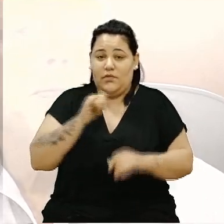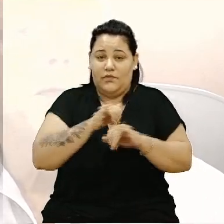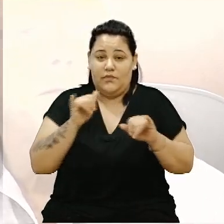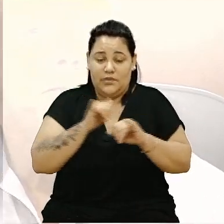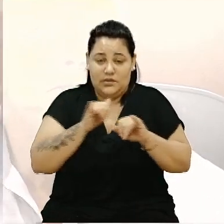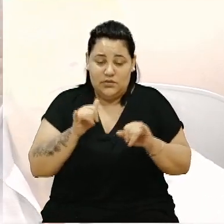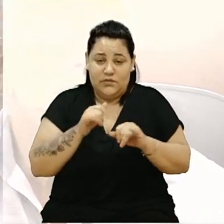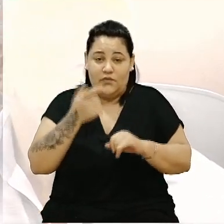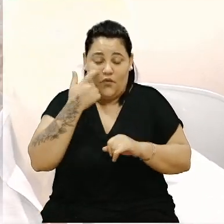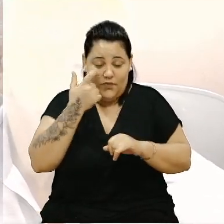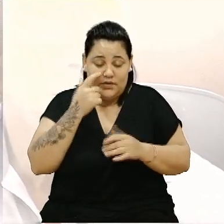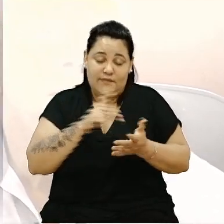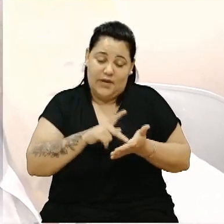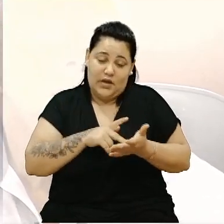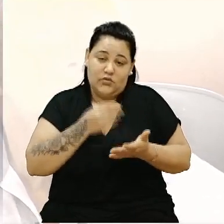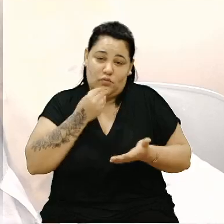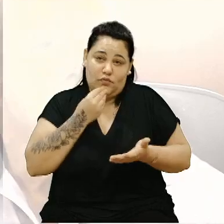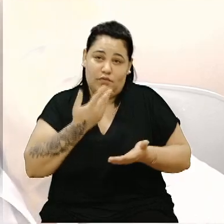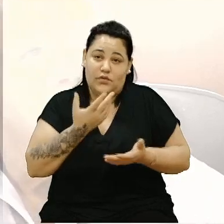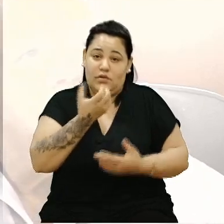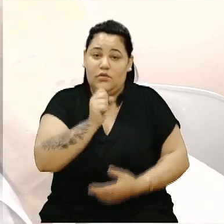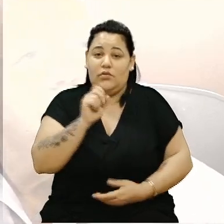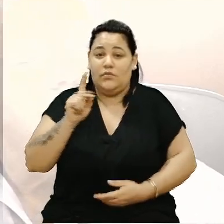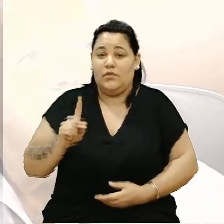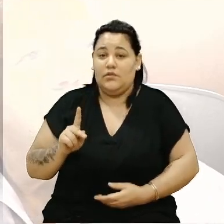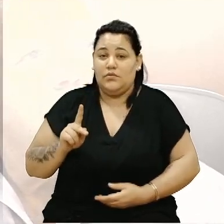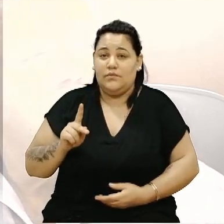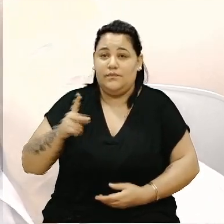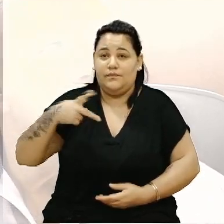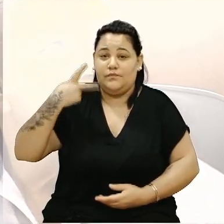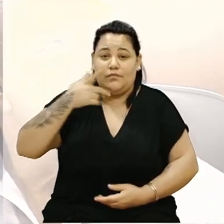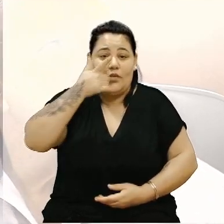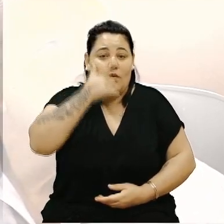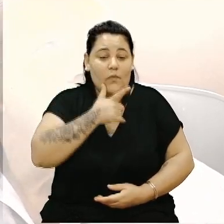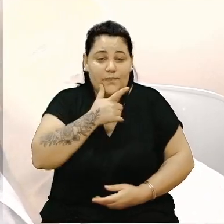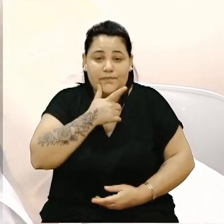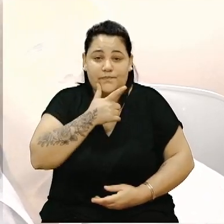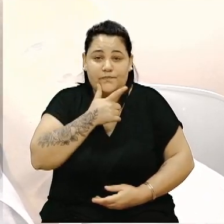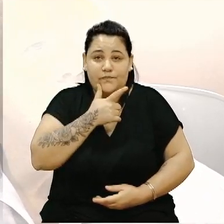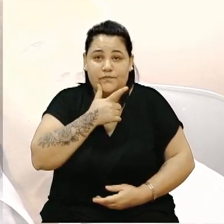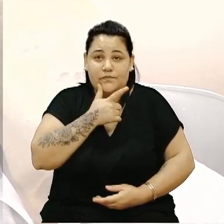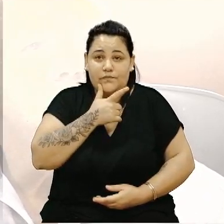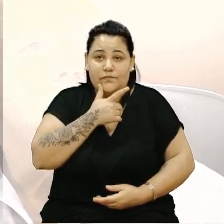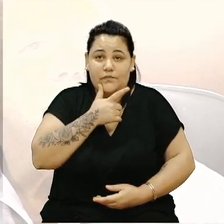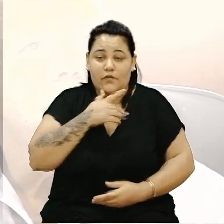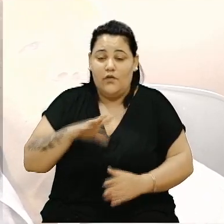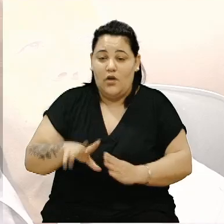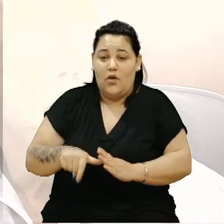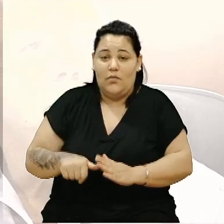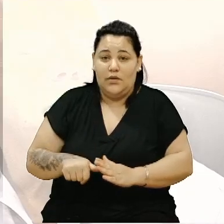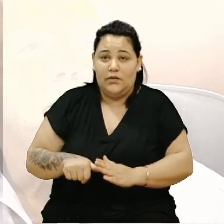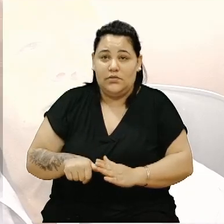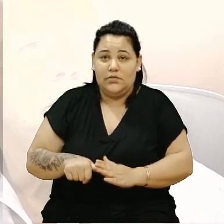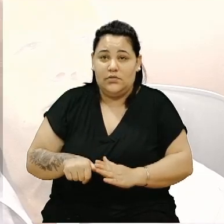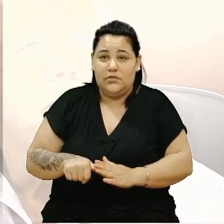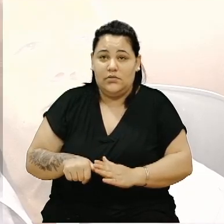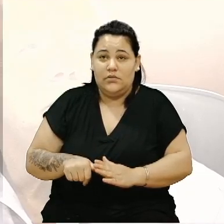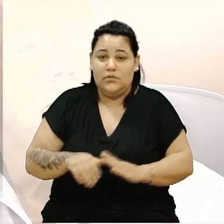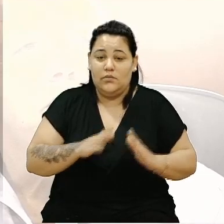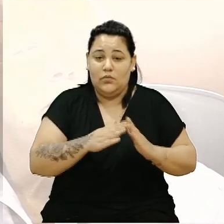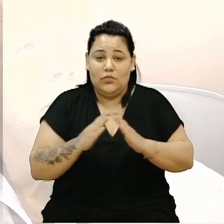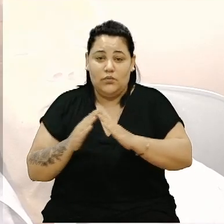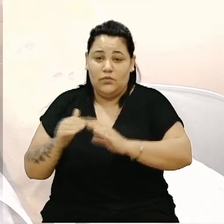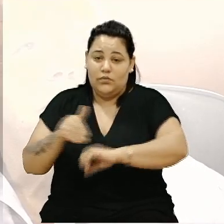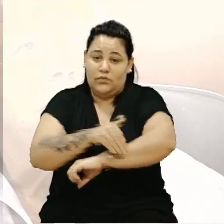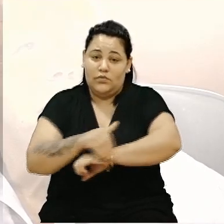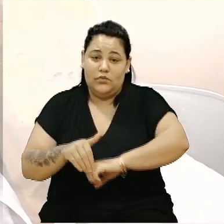ver se realmente é verídica, que 8 pessoas, vereador Lucas Caniato, foram assaltadas por pessoas em situação de rua. Ele